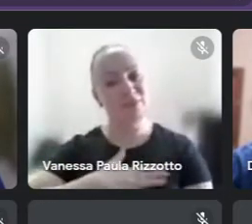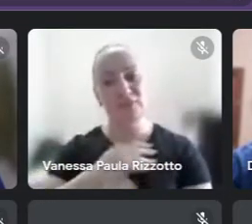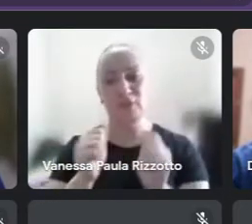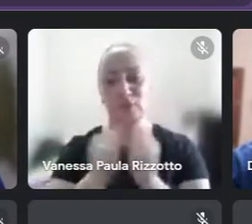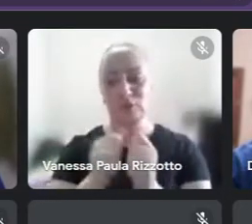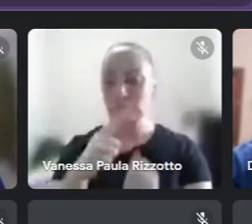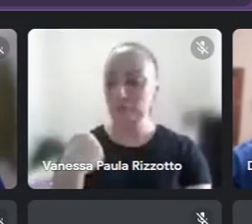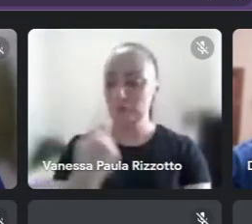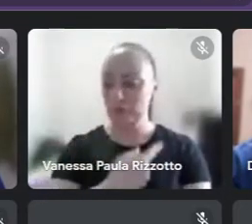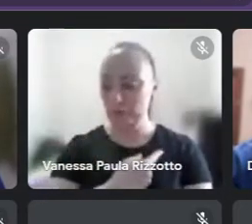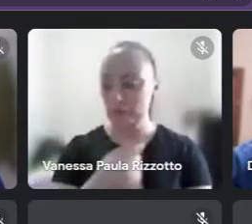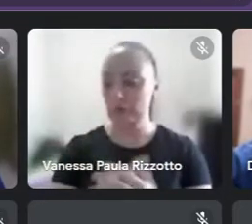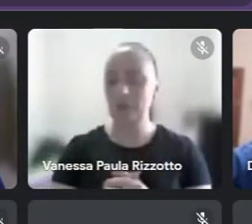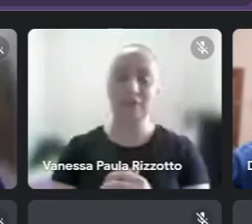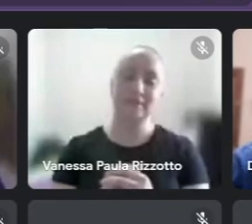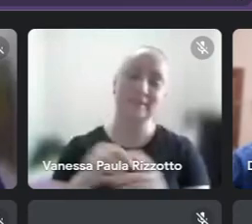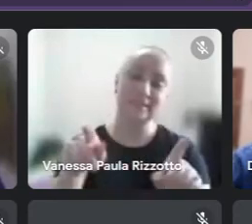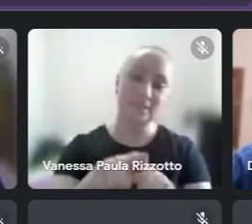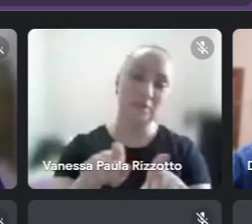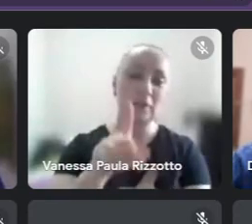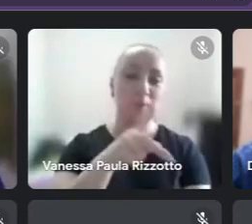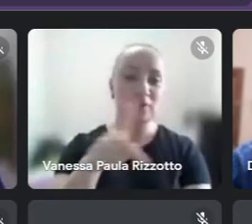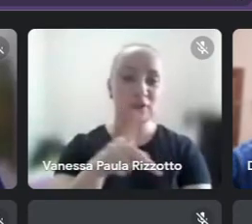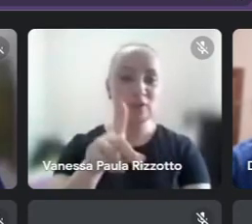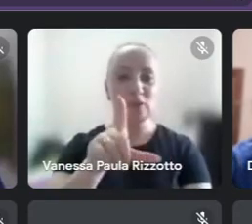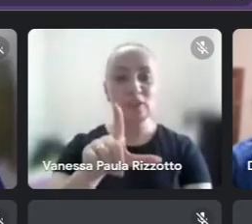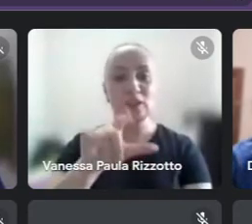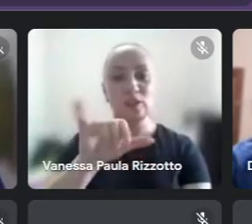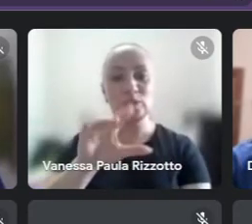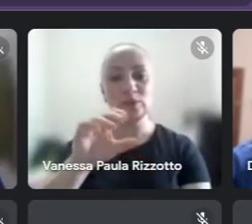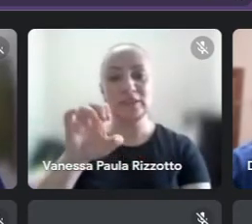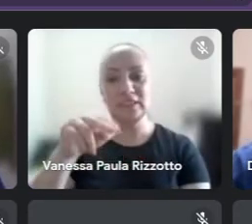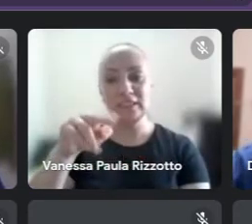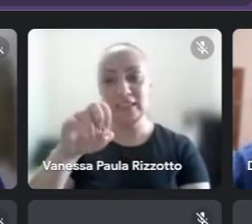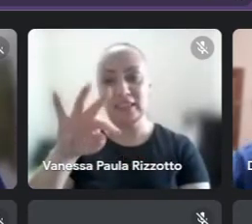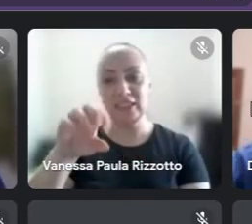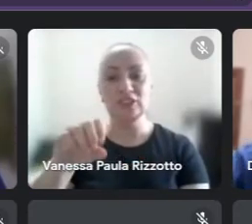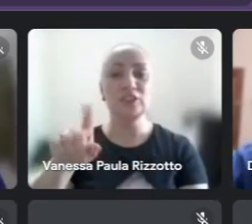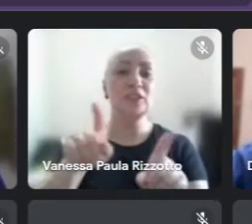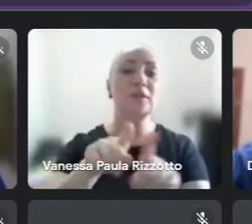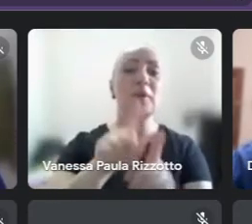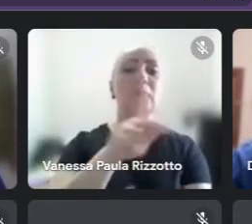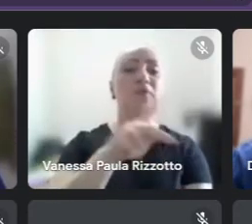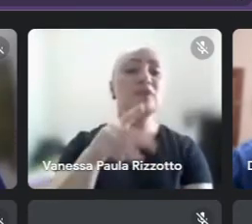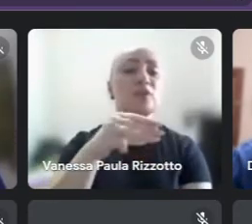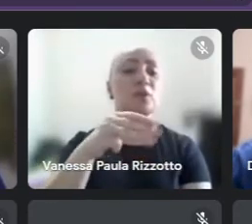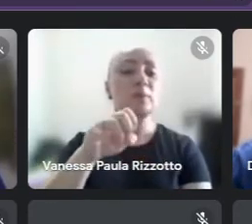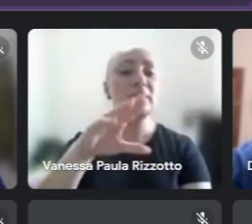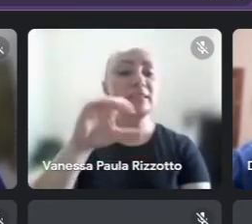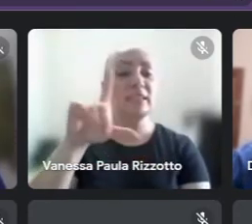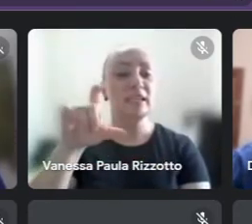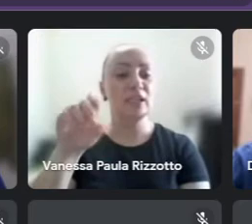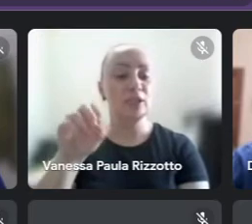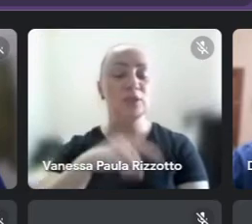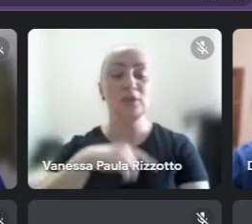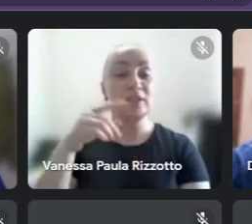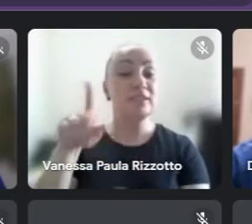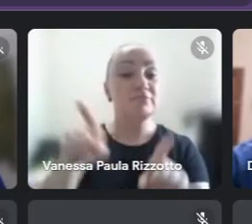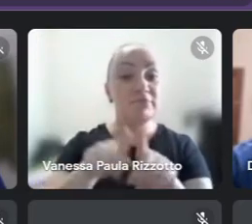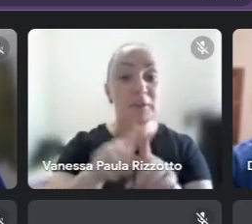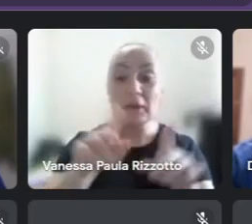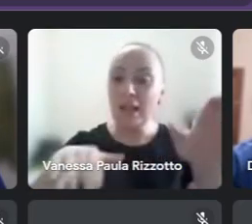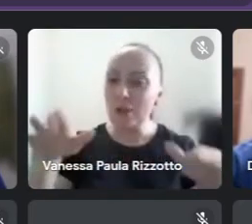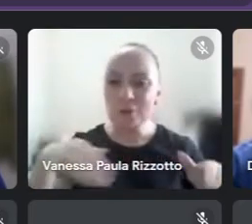conosco. A professora Rocineide também que está aqui, o professor Marcelo Andrade, me desculpe aos demais professores que eu não tenha visto aqui o balãozinho